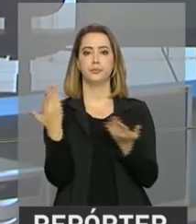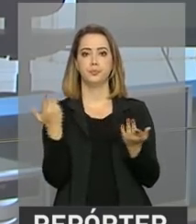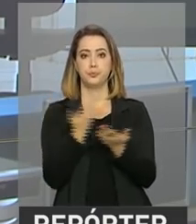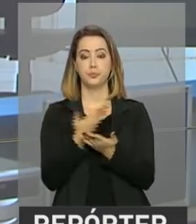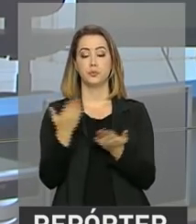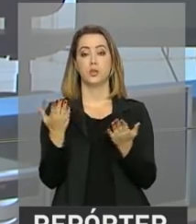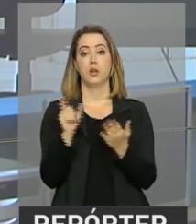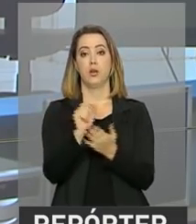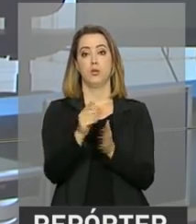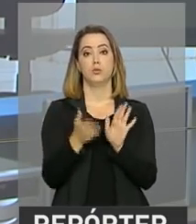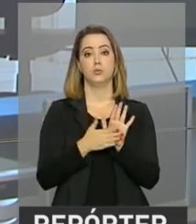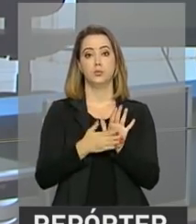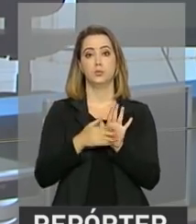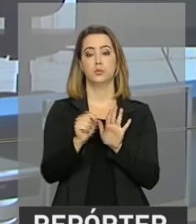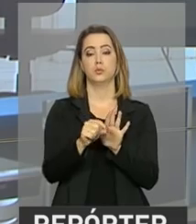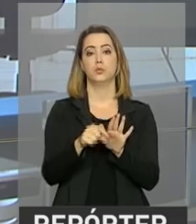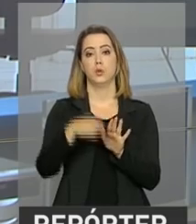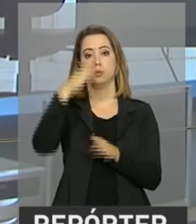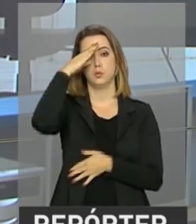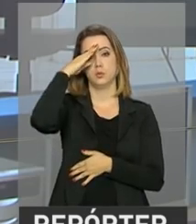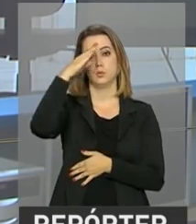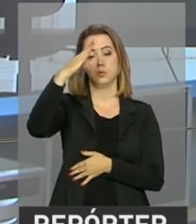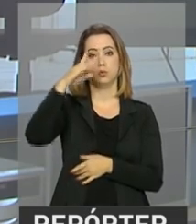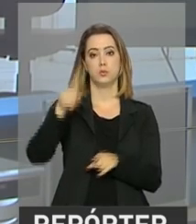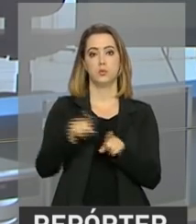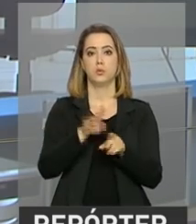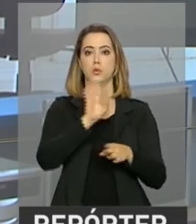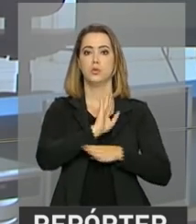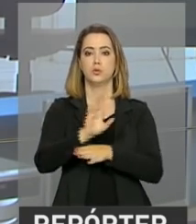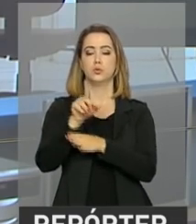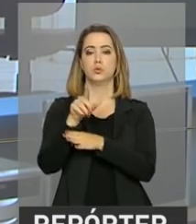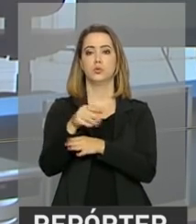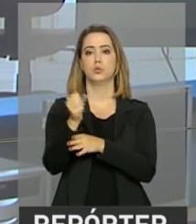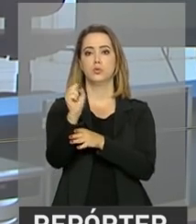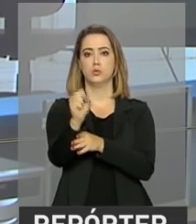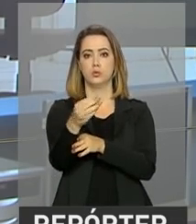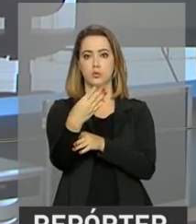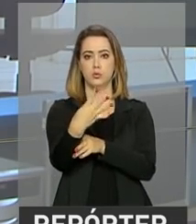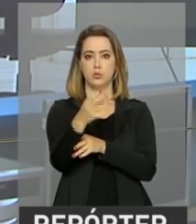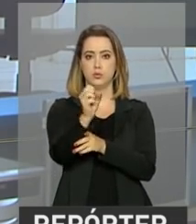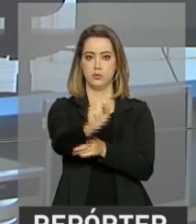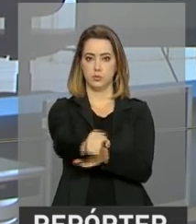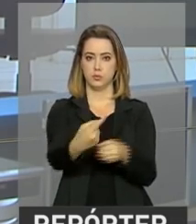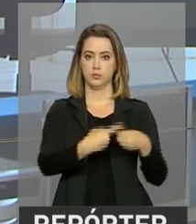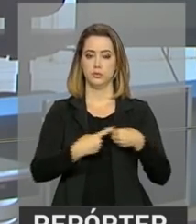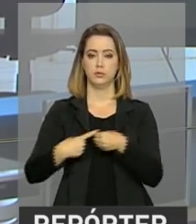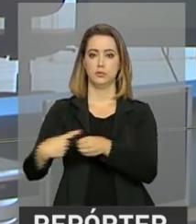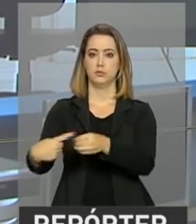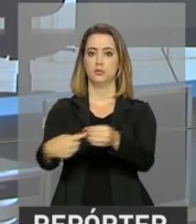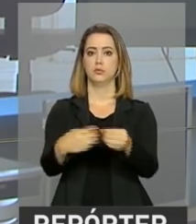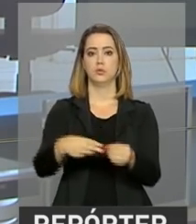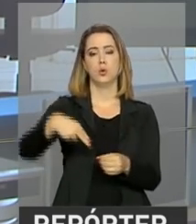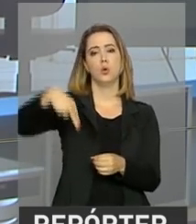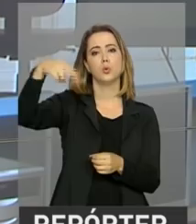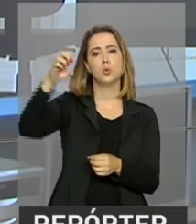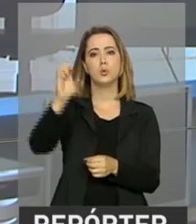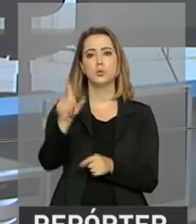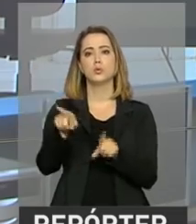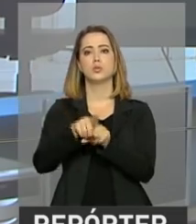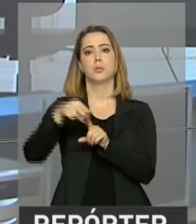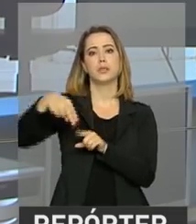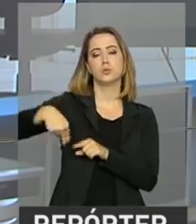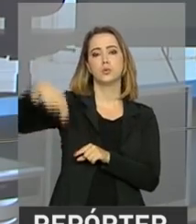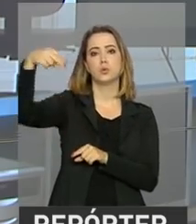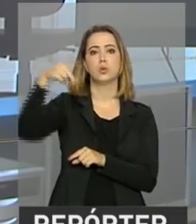mostram que o exército operador do programa atende atualmente 848 municípios do nordeste e do norte